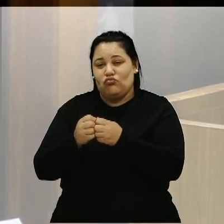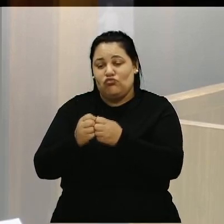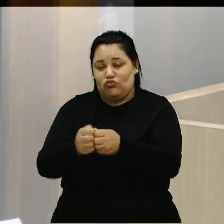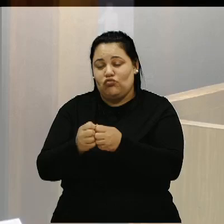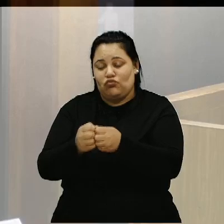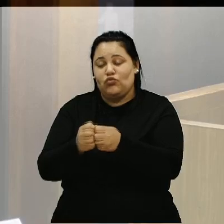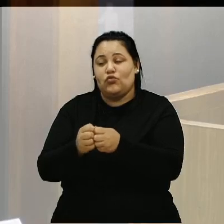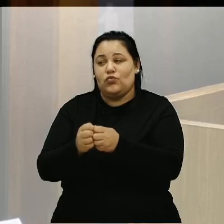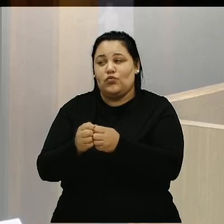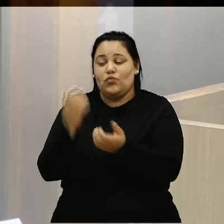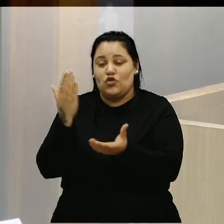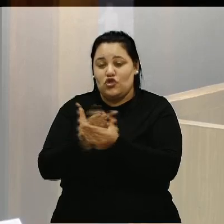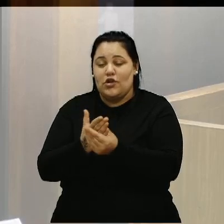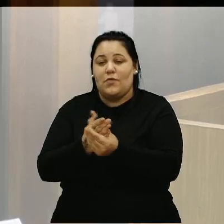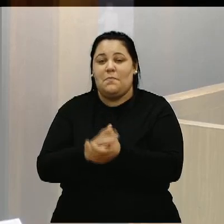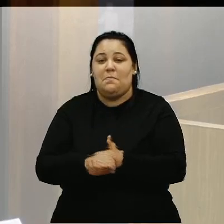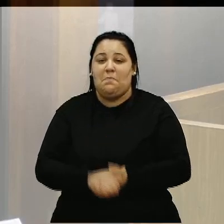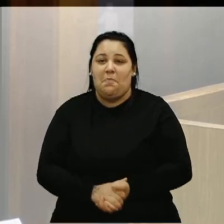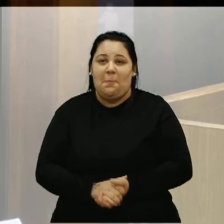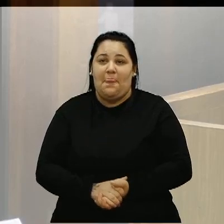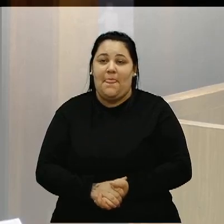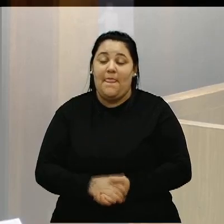Só que agora